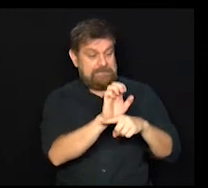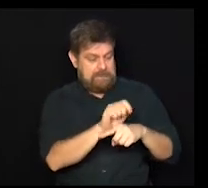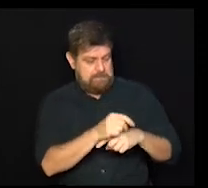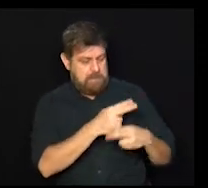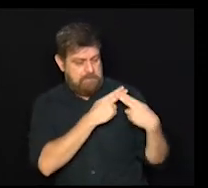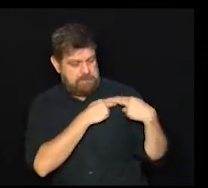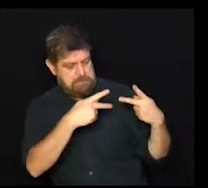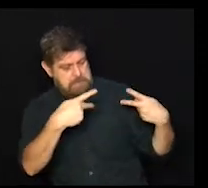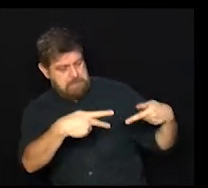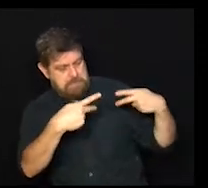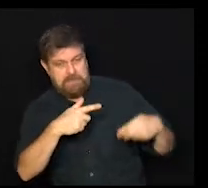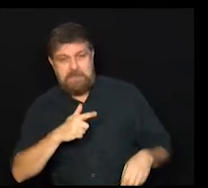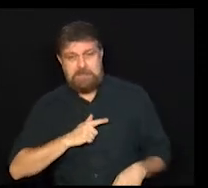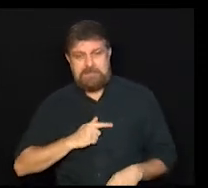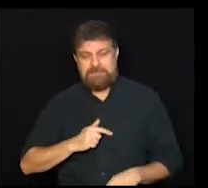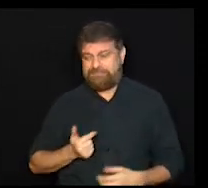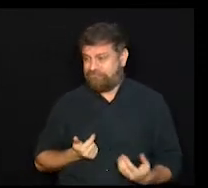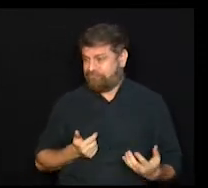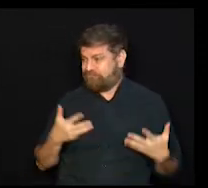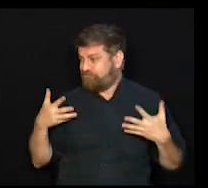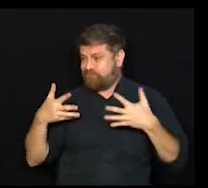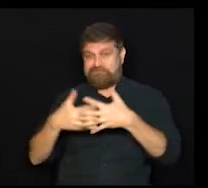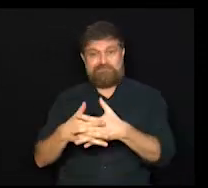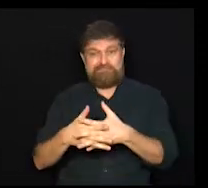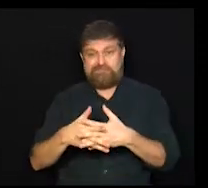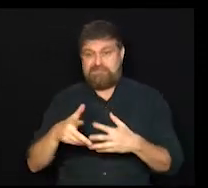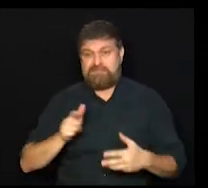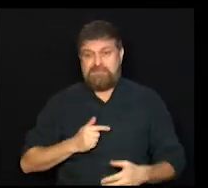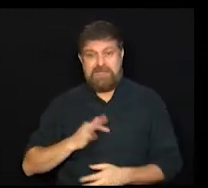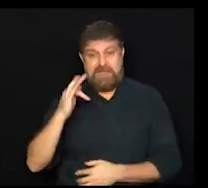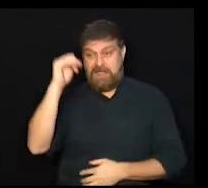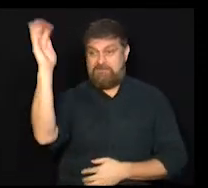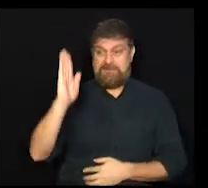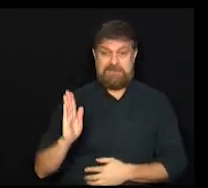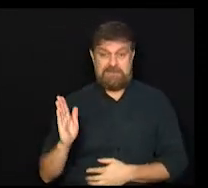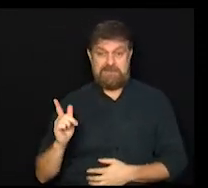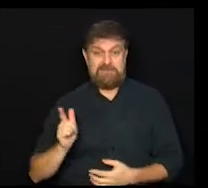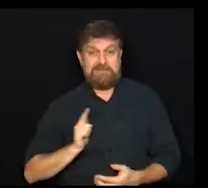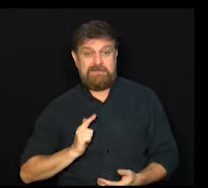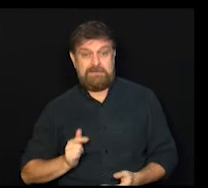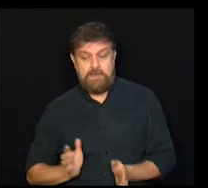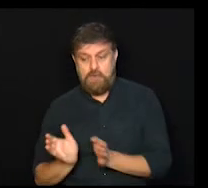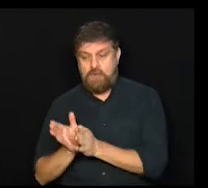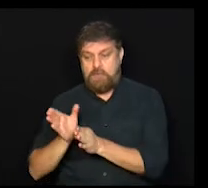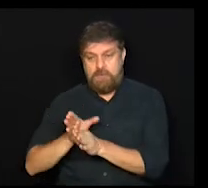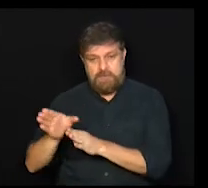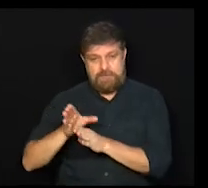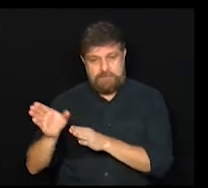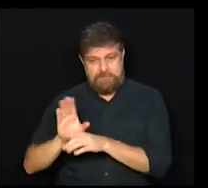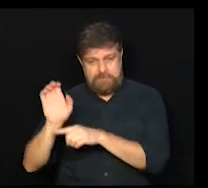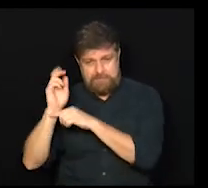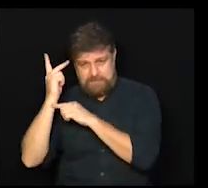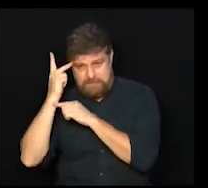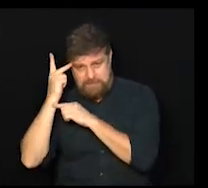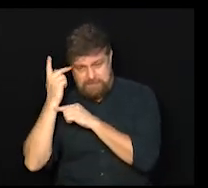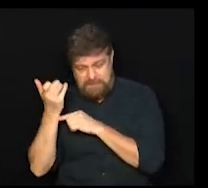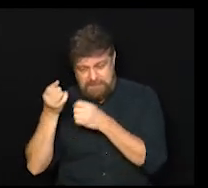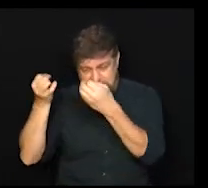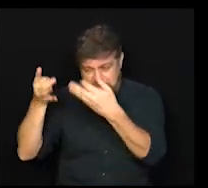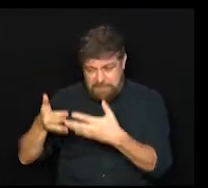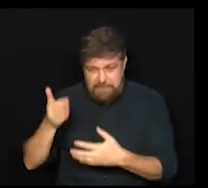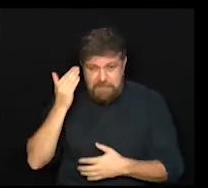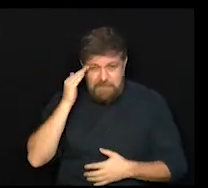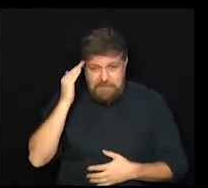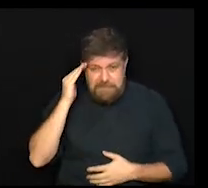coisa que é só estado, coisa que é federal. A própria situação do Conselho Estadual, só para explicar para vocês